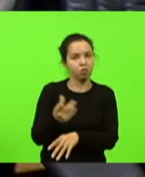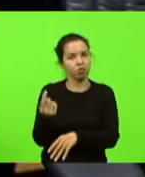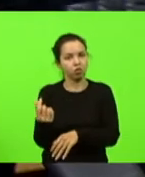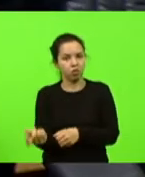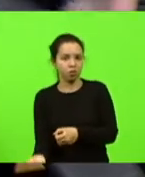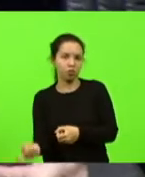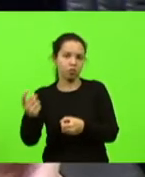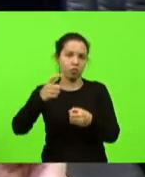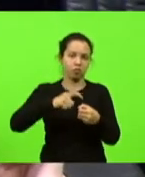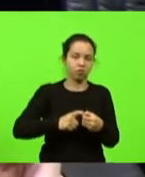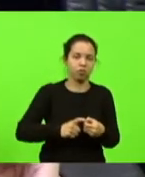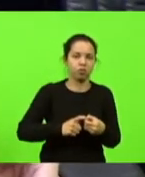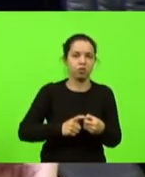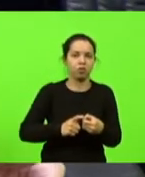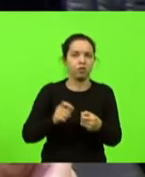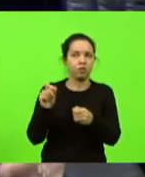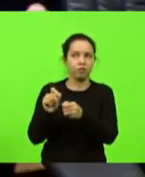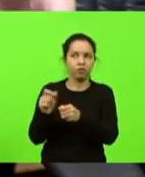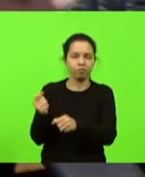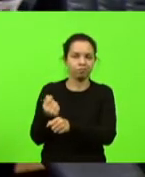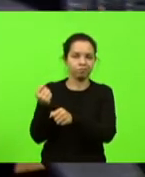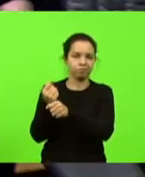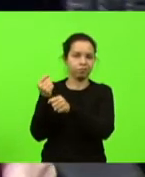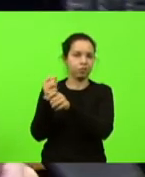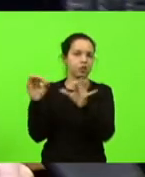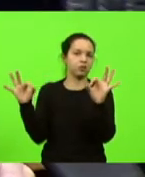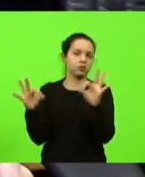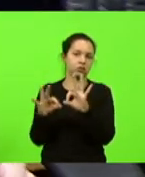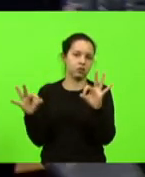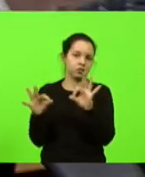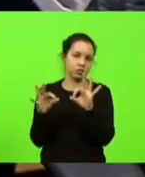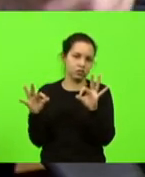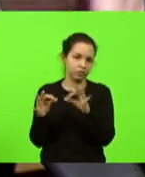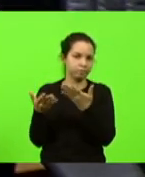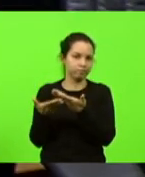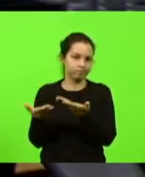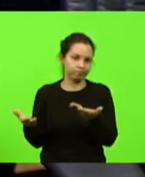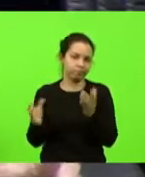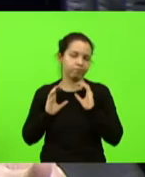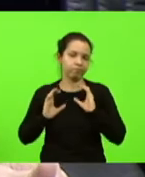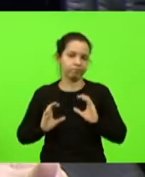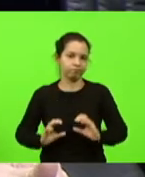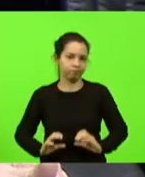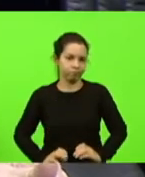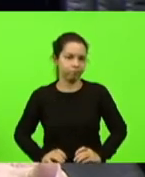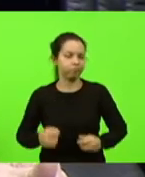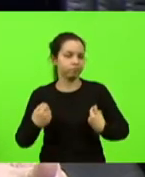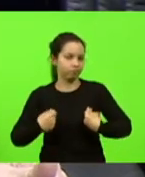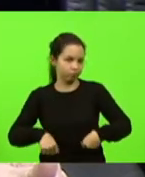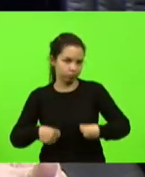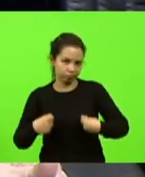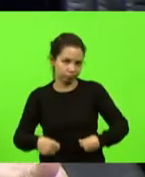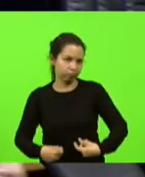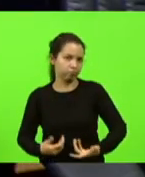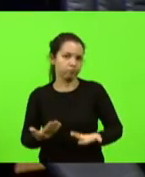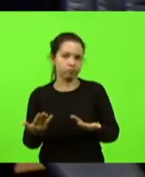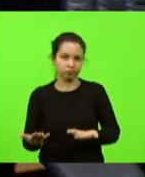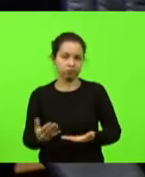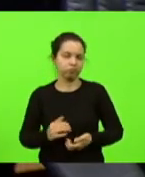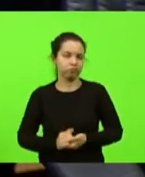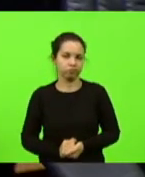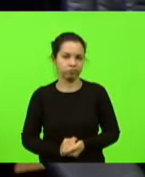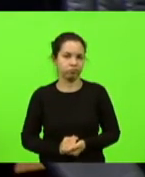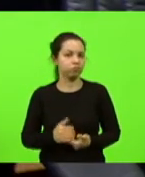e não se concluiu aquilo que o cidadão catarinense precisa, que é a melhoria e a entrega do serviço. Então, eu acho